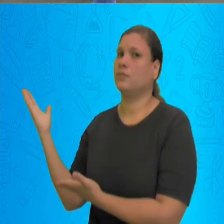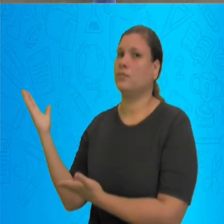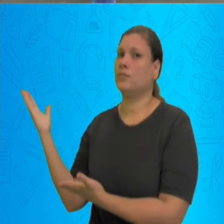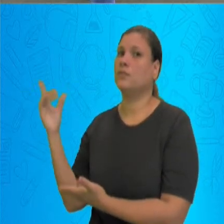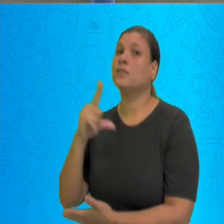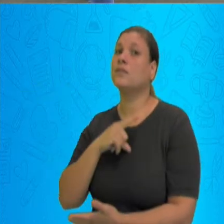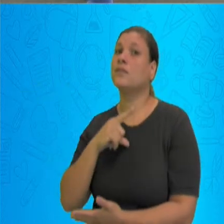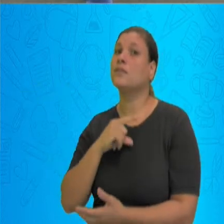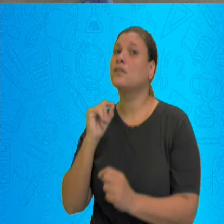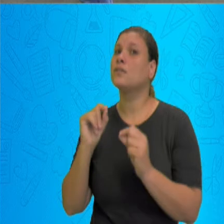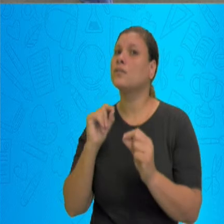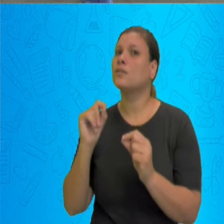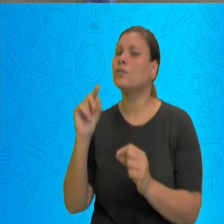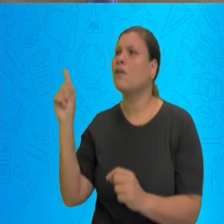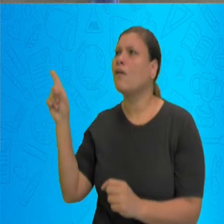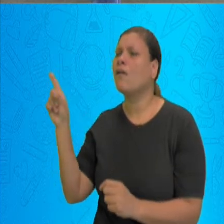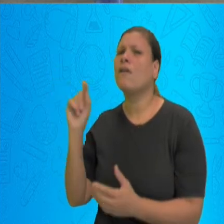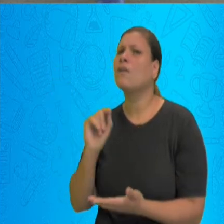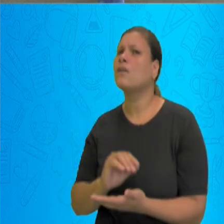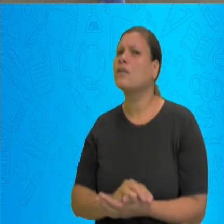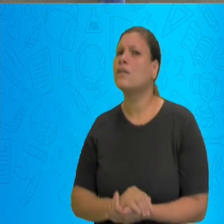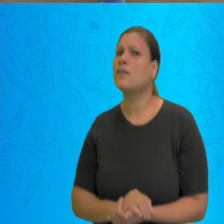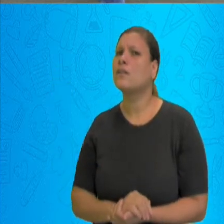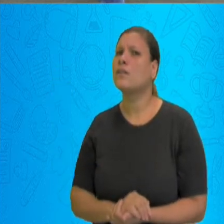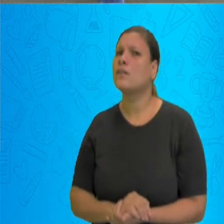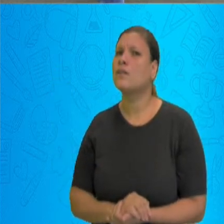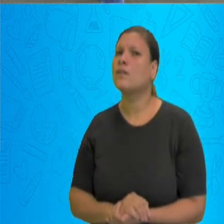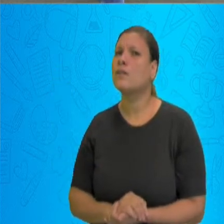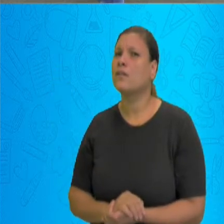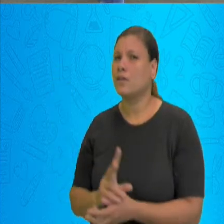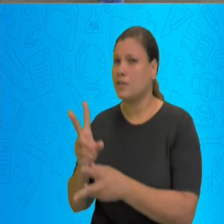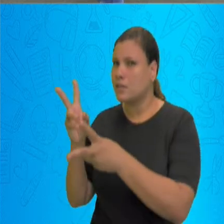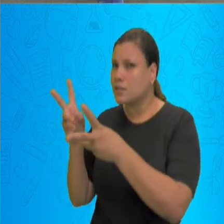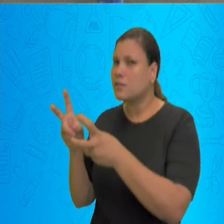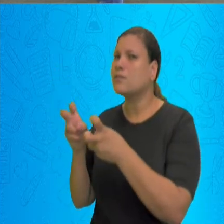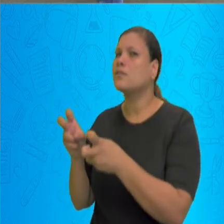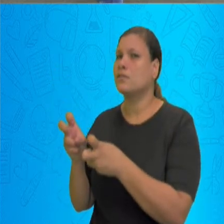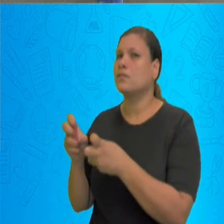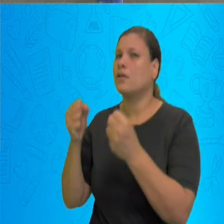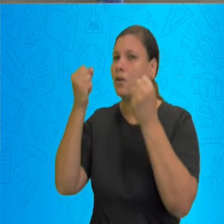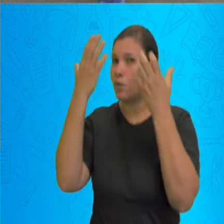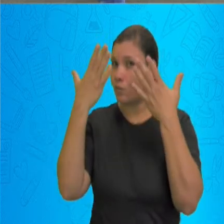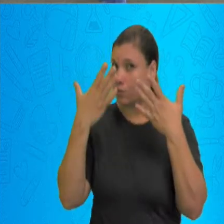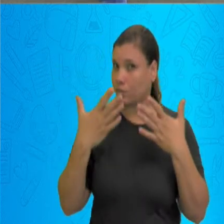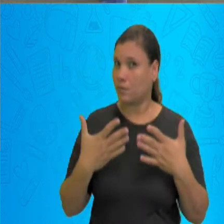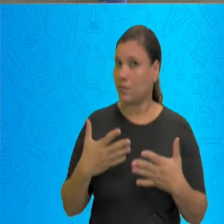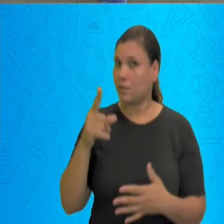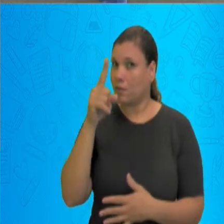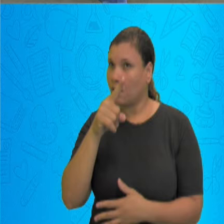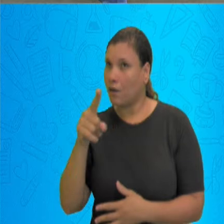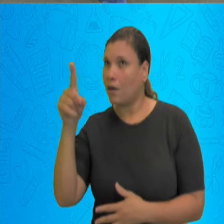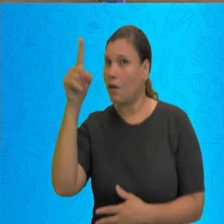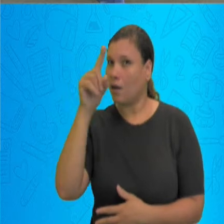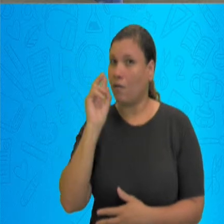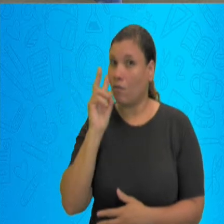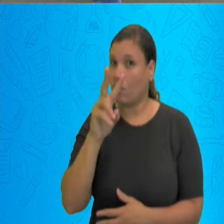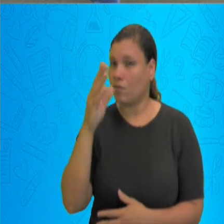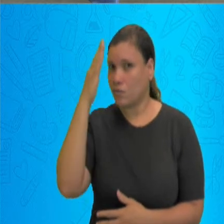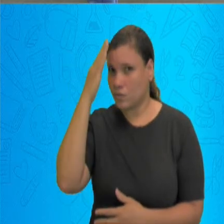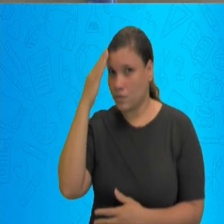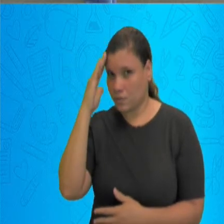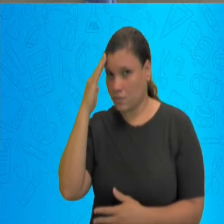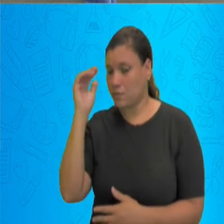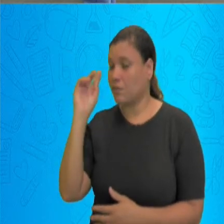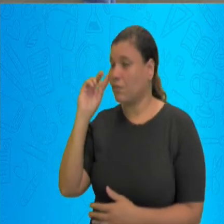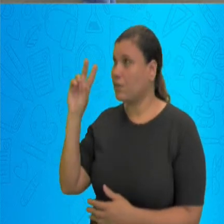Temos algo aqui para observarmos de maneira mais específica. Quando